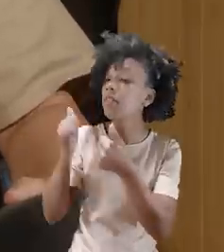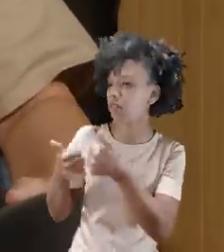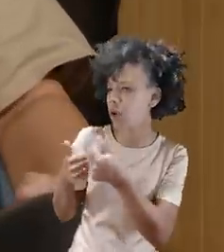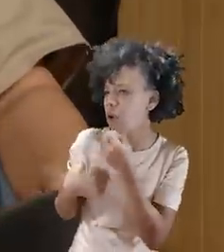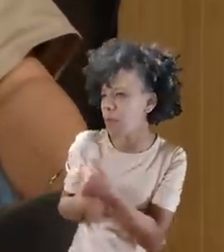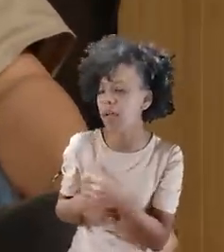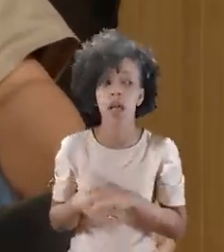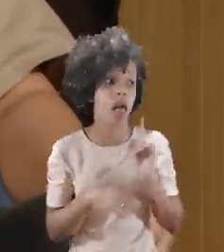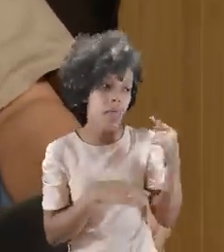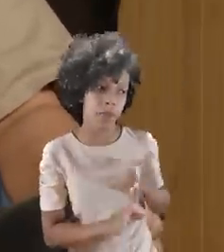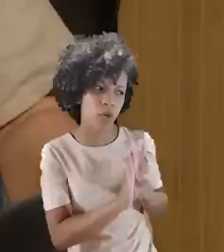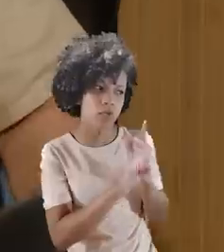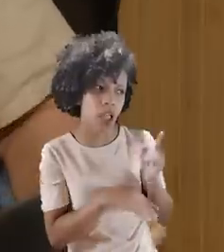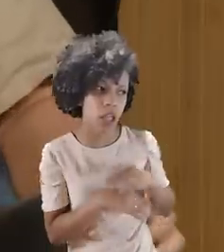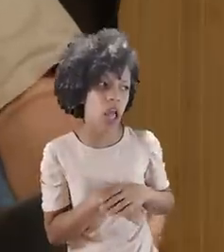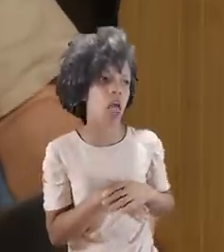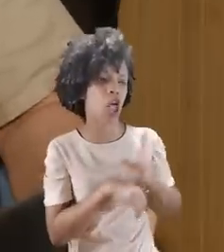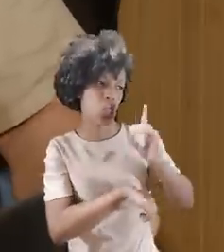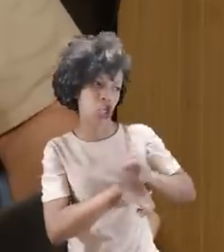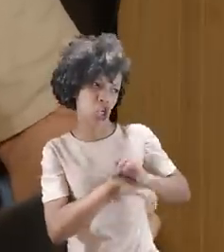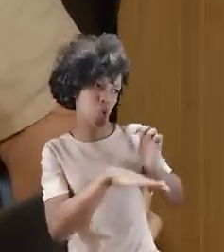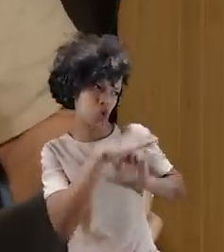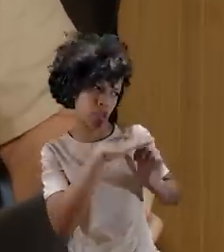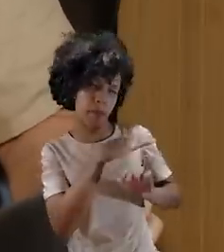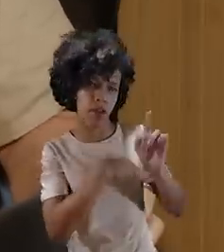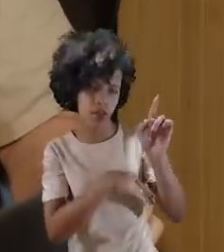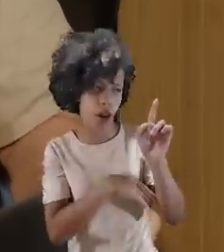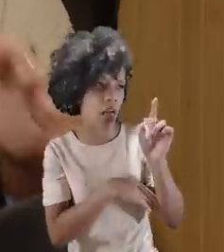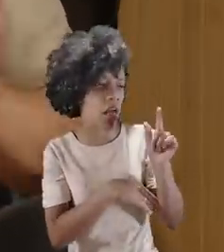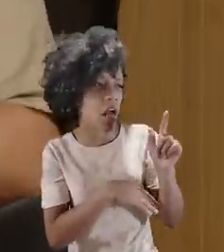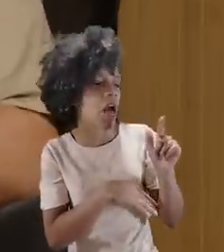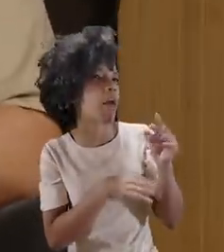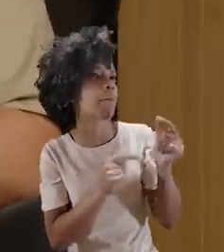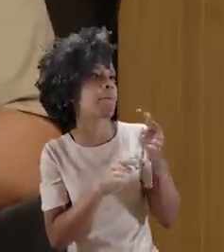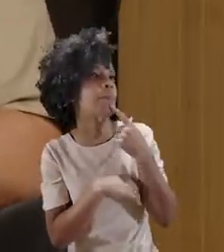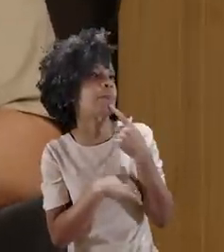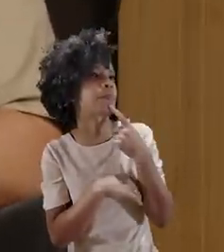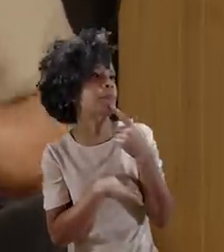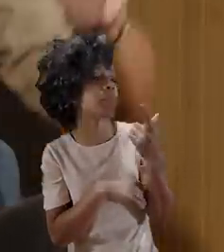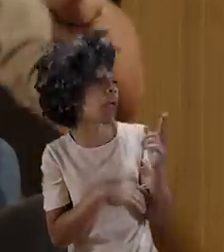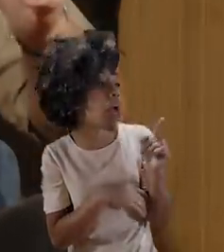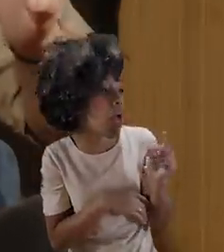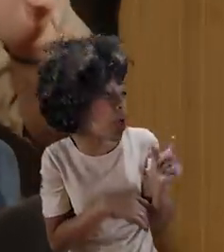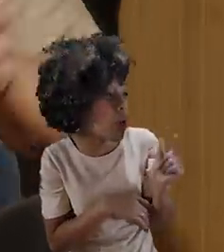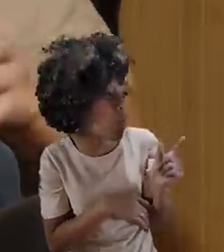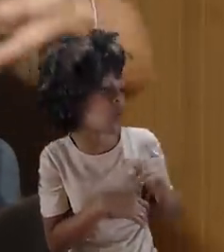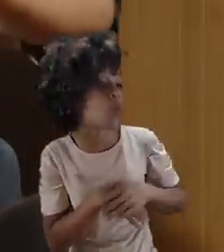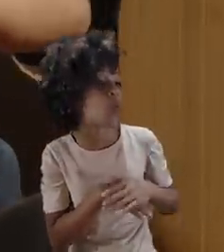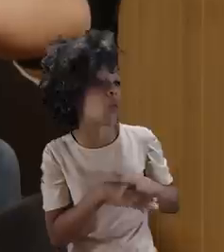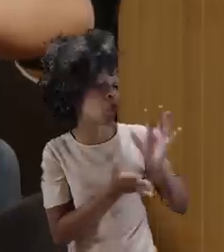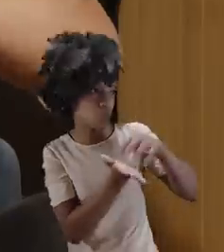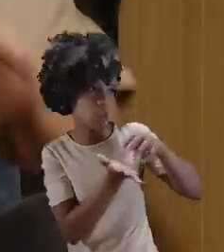tudo bom pa eu descobri depois que ele era diretor de uma empresa grande que tinha ali na era um eram é um